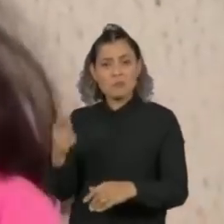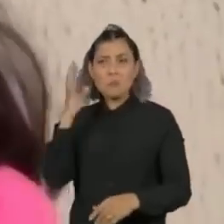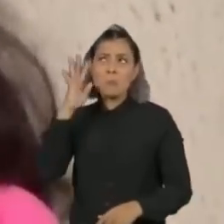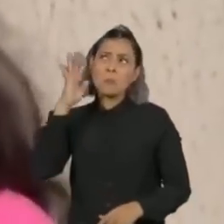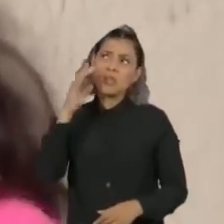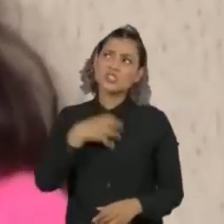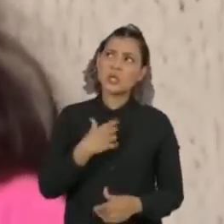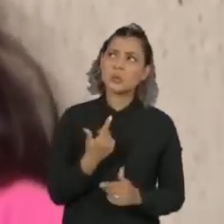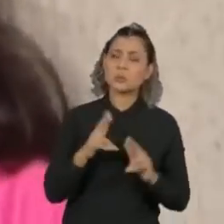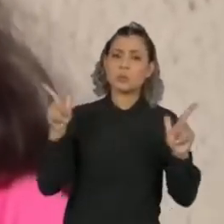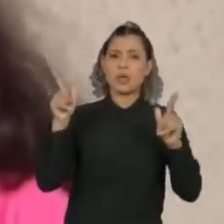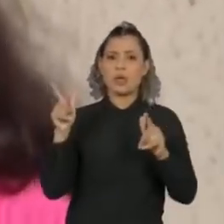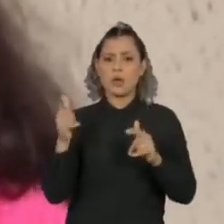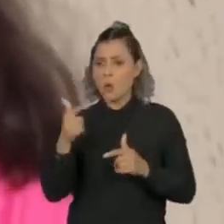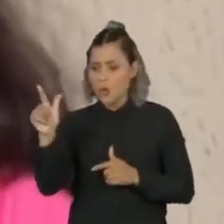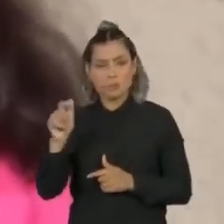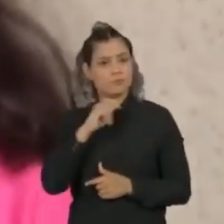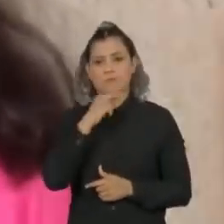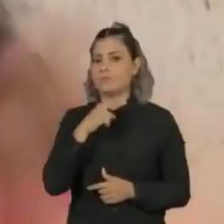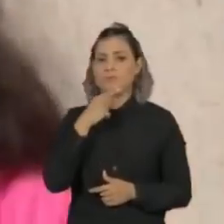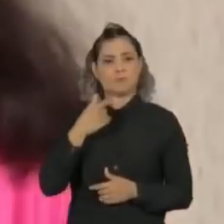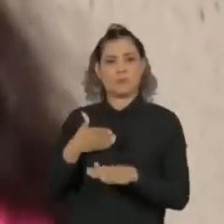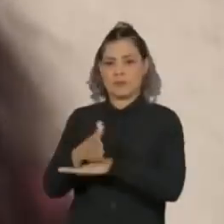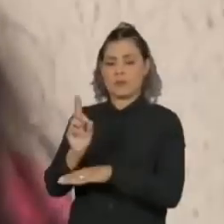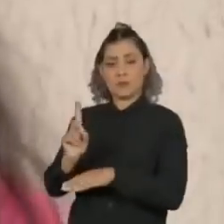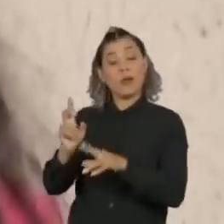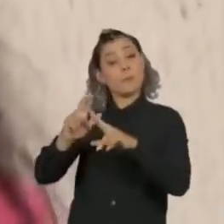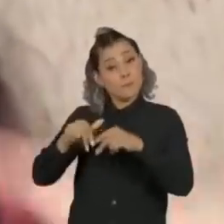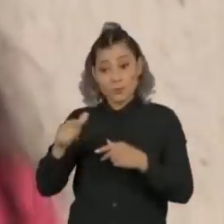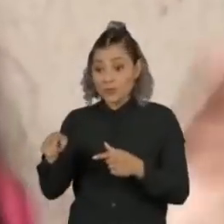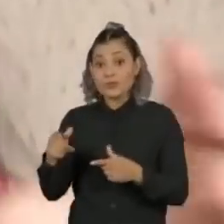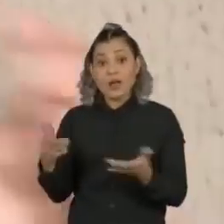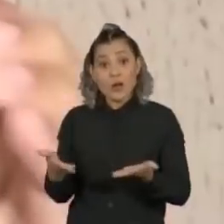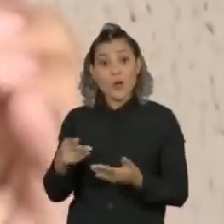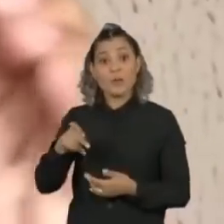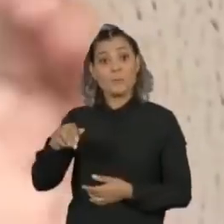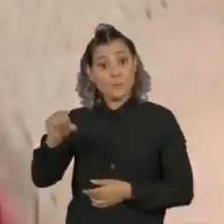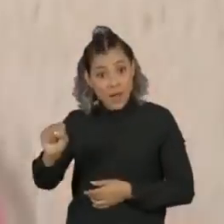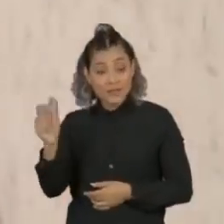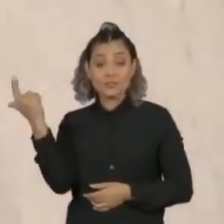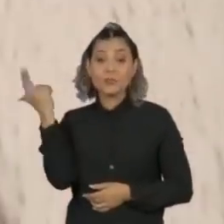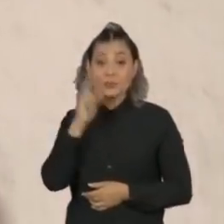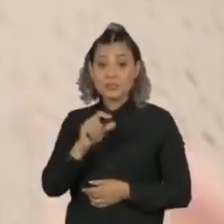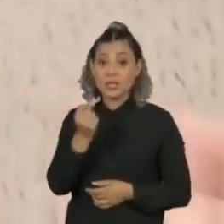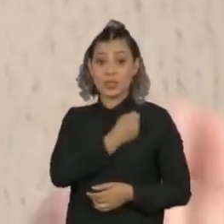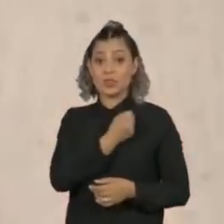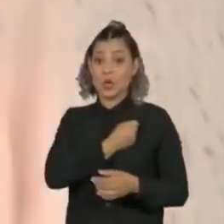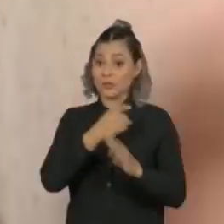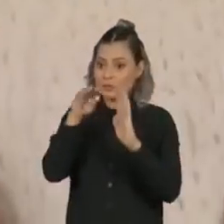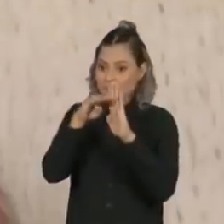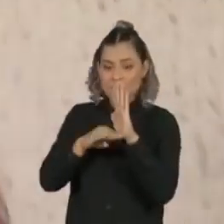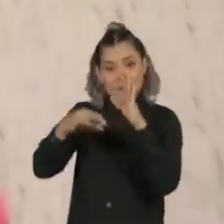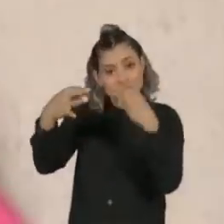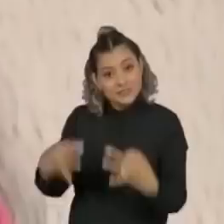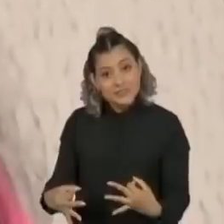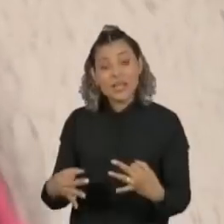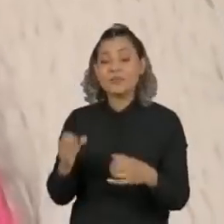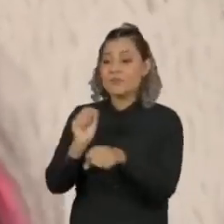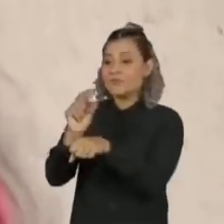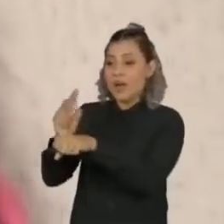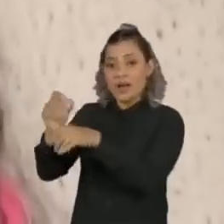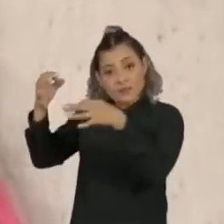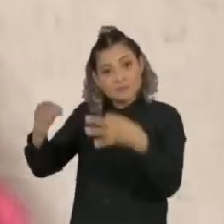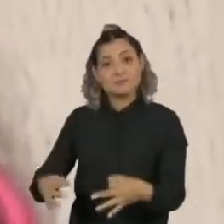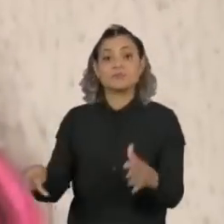forma, de conseguir entrar em outra forma, eu não conseguiria entrar. Pelo PAS, por ter as vagas garantidas, certinhas, quantidade de vagas